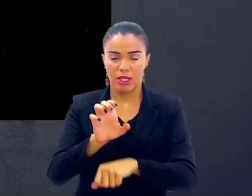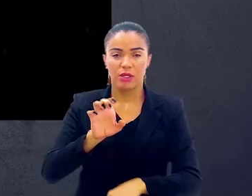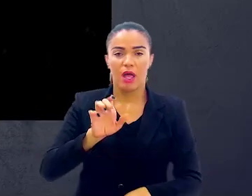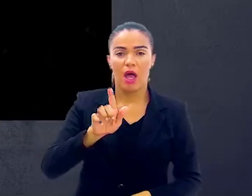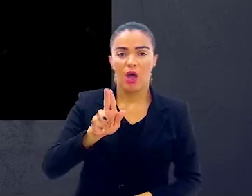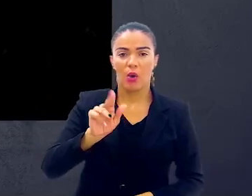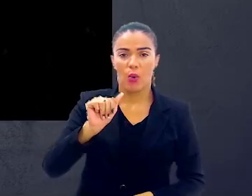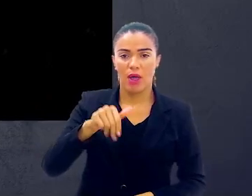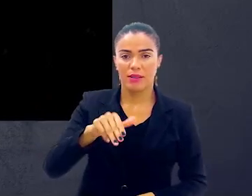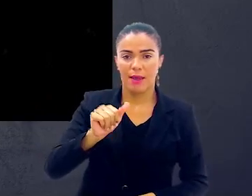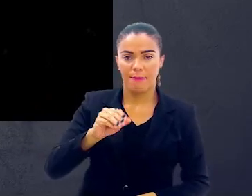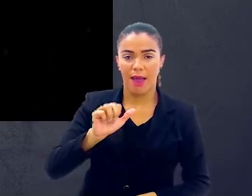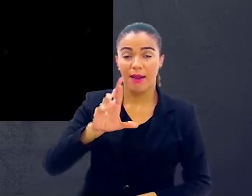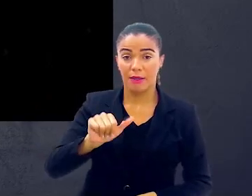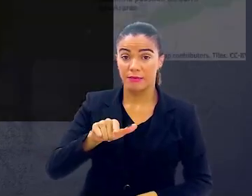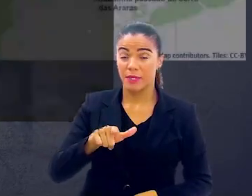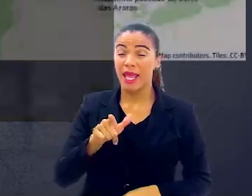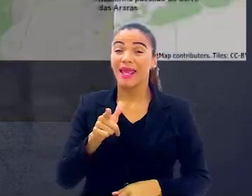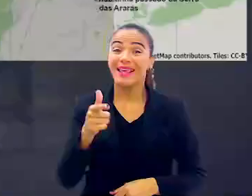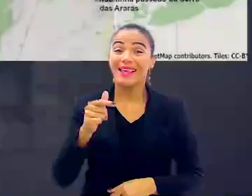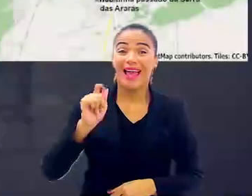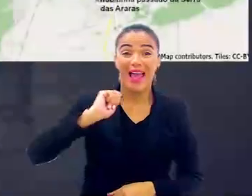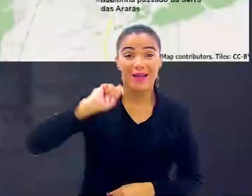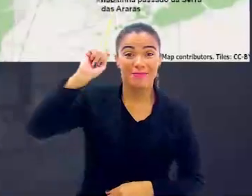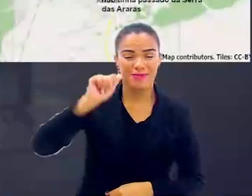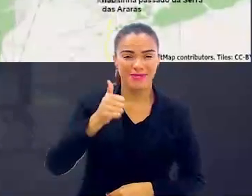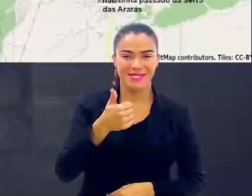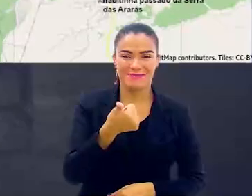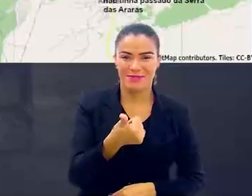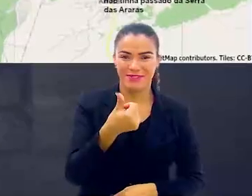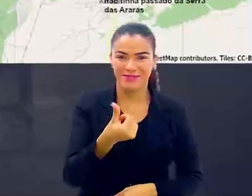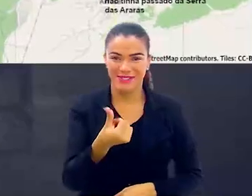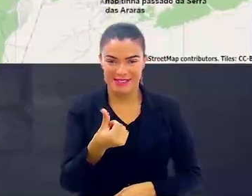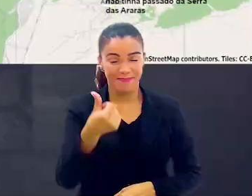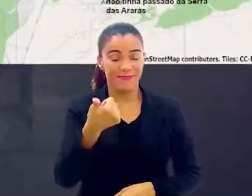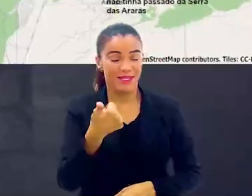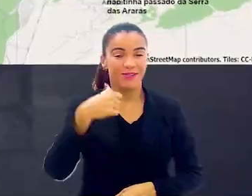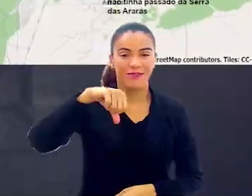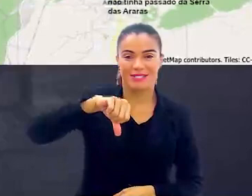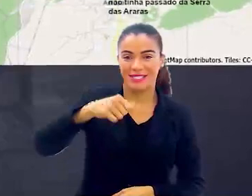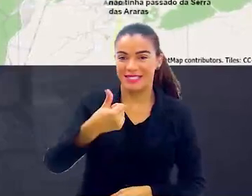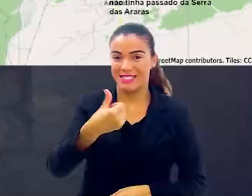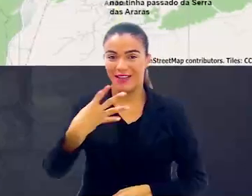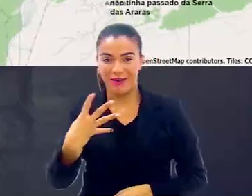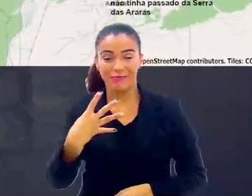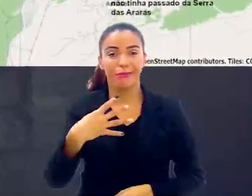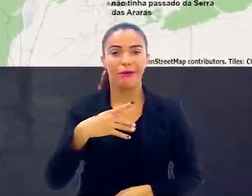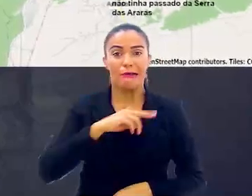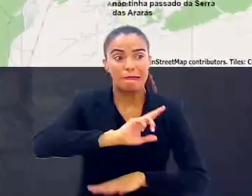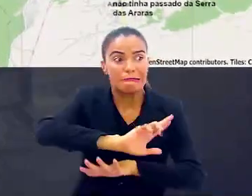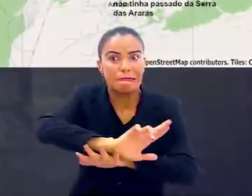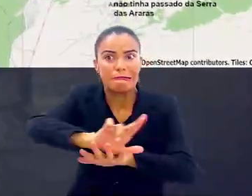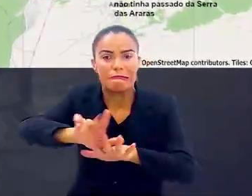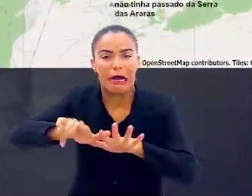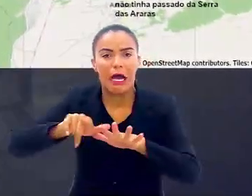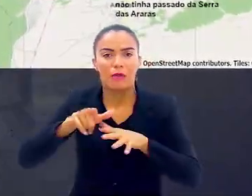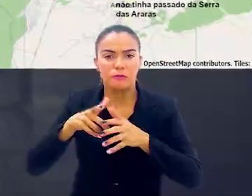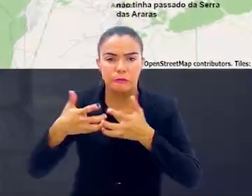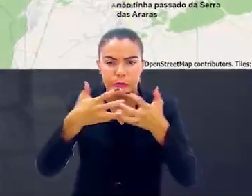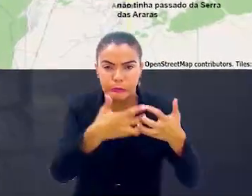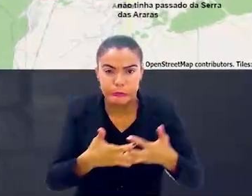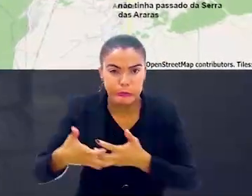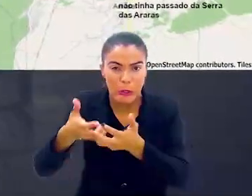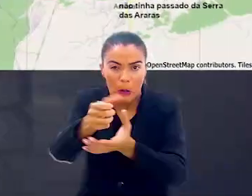dia 1º de abril de 64, estava lá em Resende o 2º Exército, que veio de São Paulo, centenas de tanques de